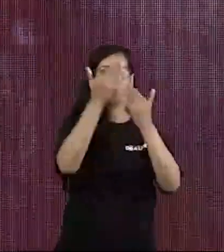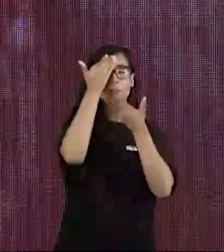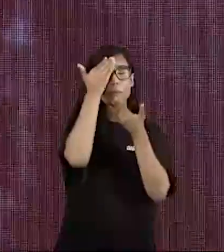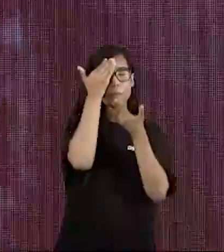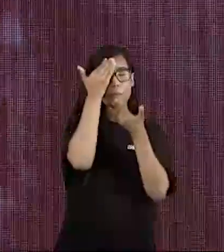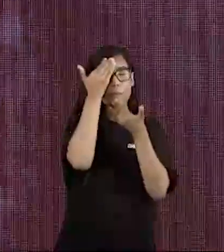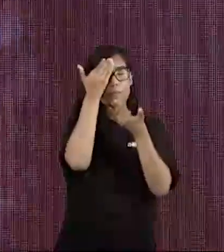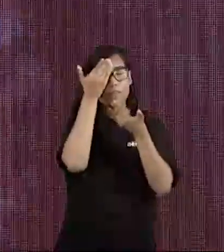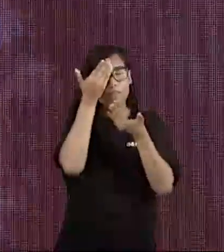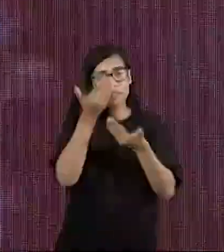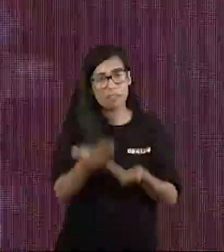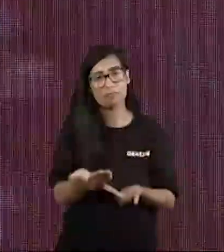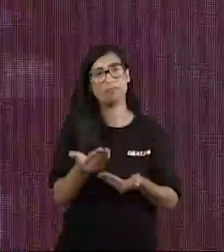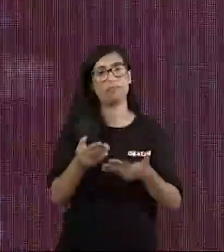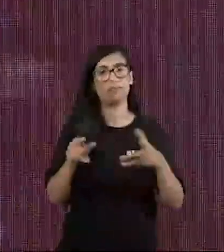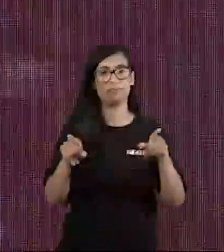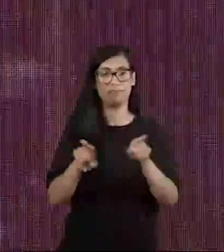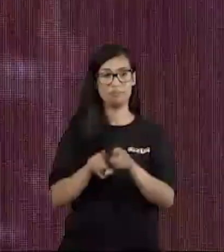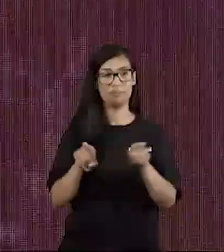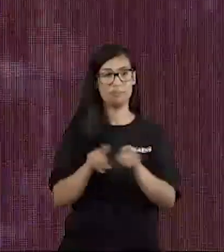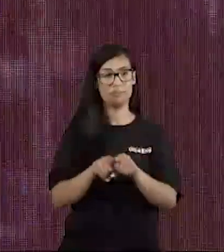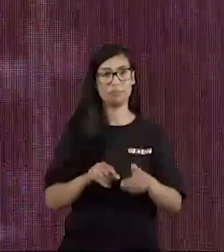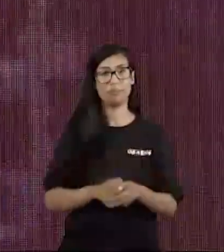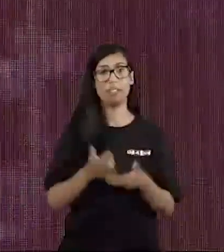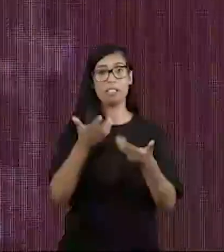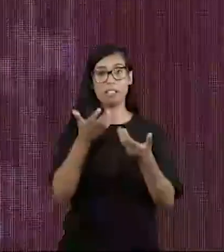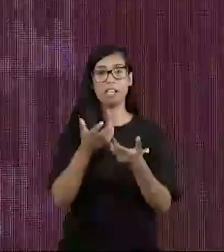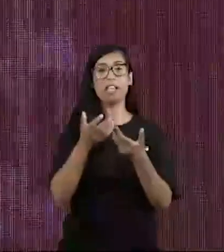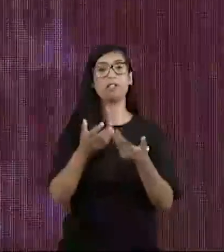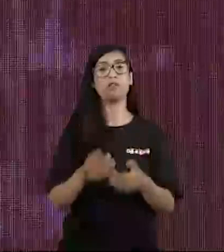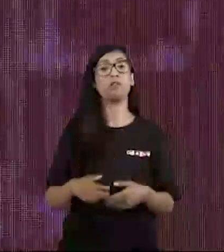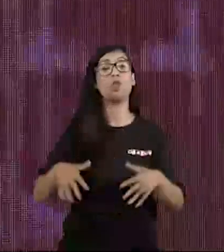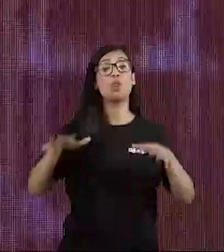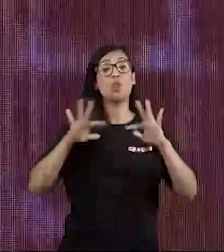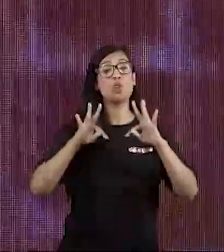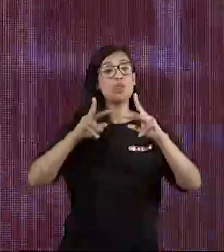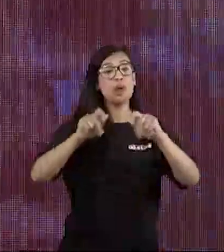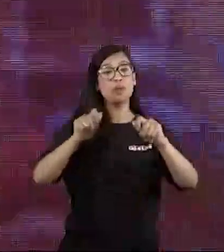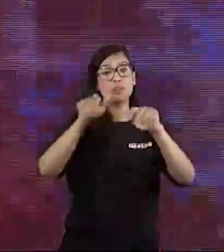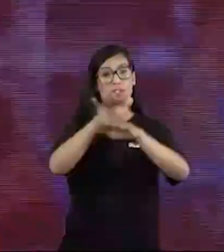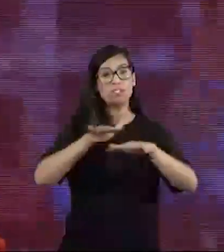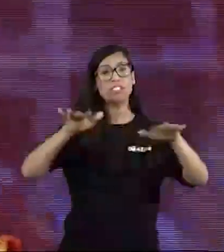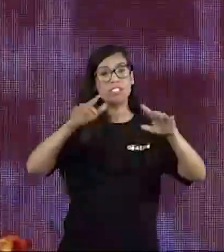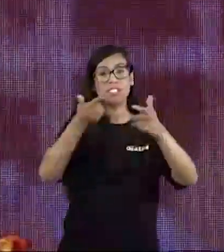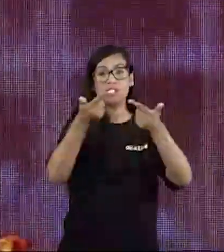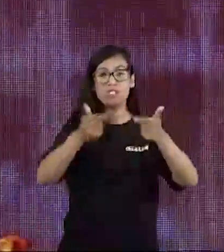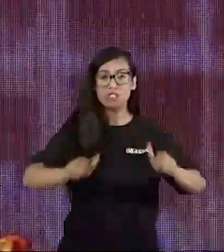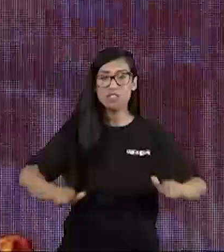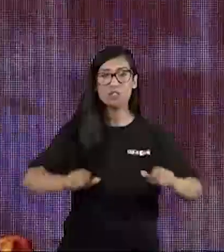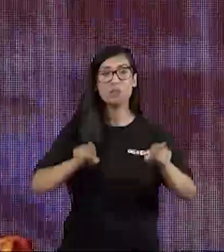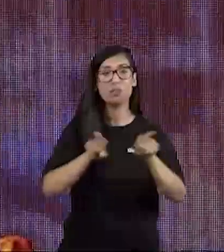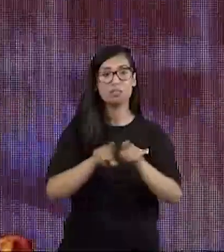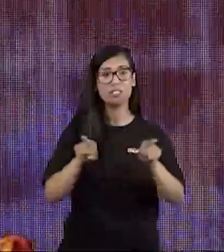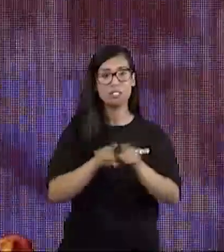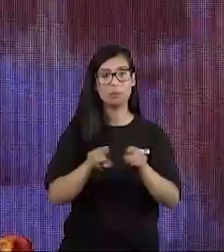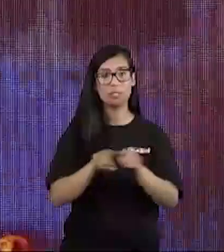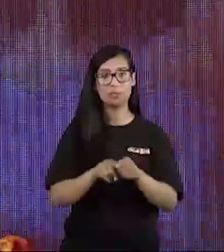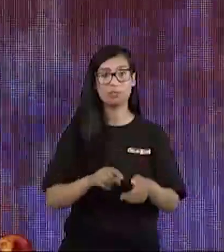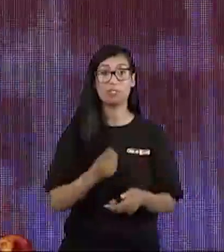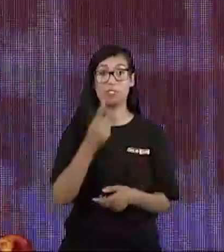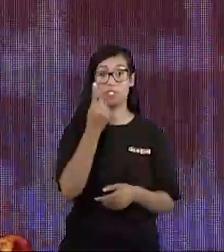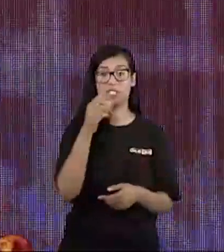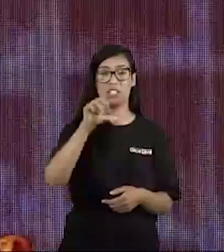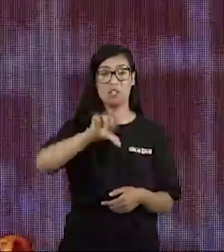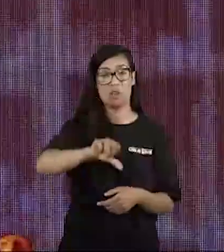nosso agradecimento. E a gente espera todos de volta no dia 19 de abril, a partir das 19h30, com o professor